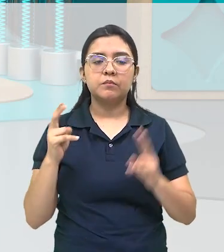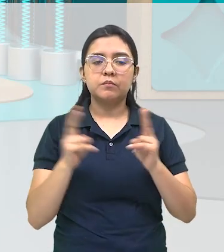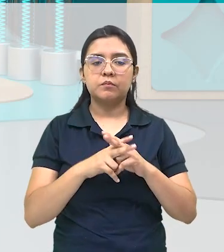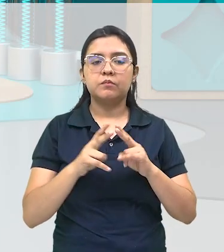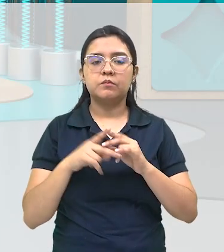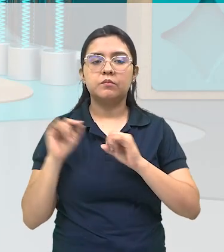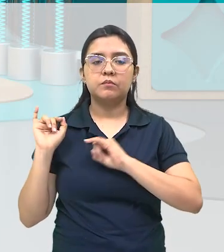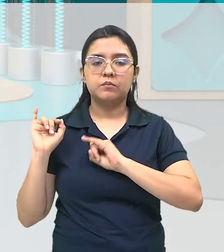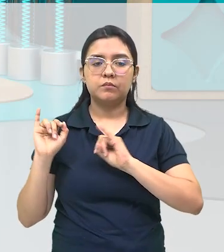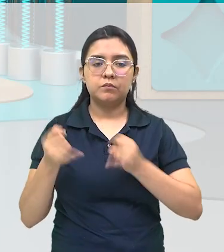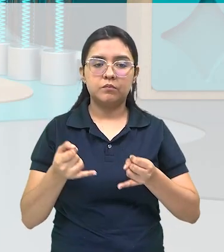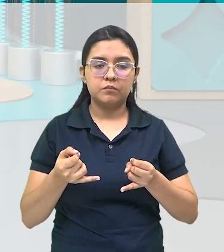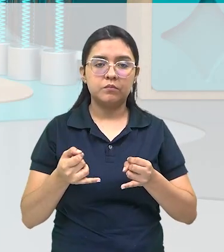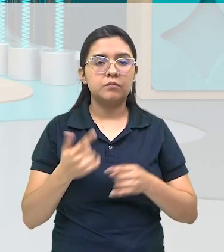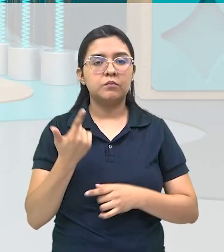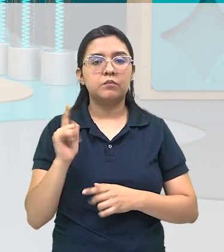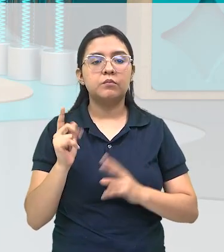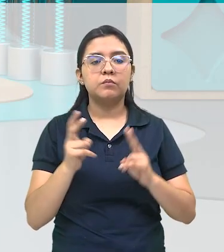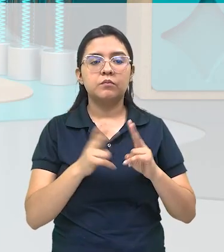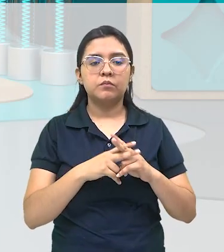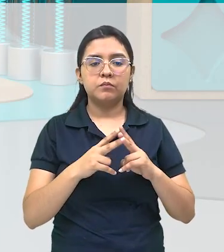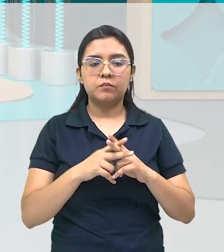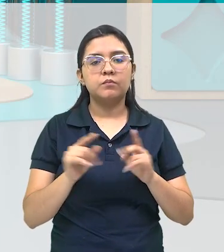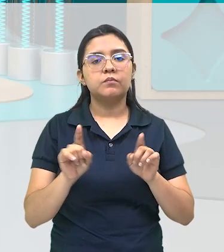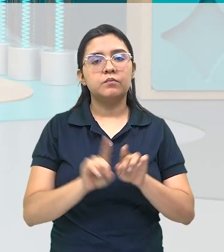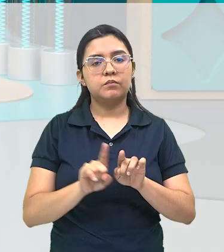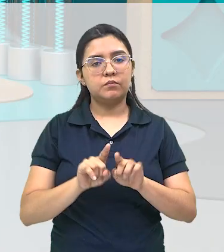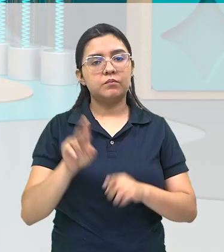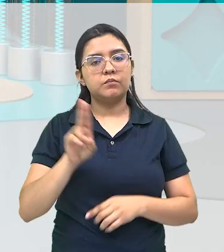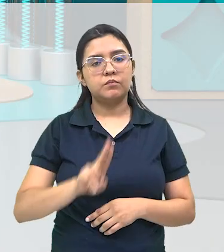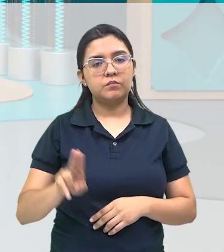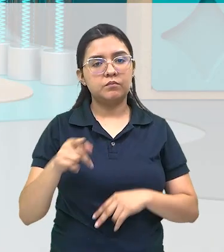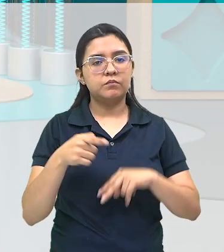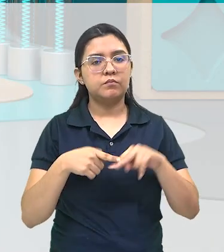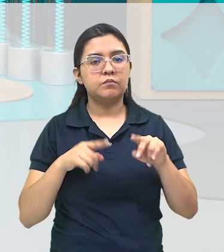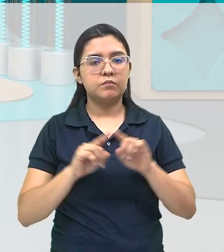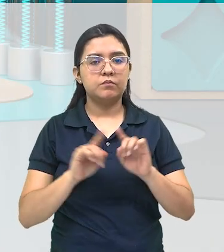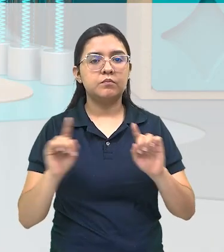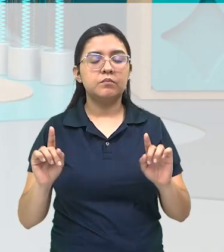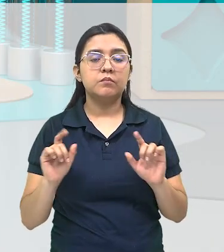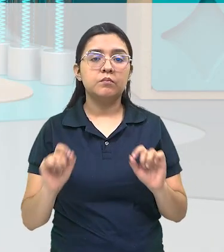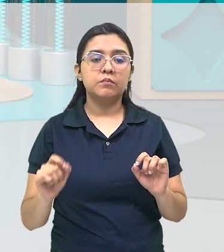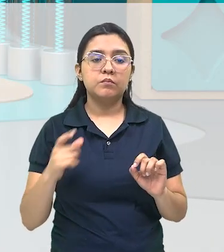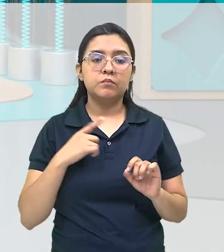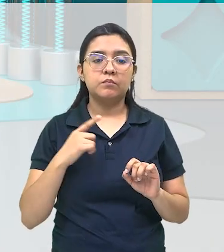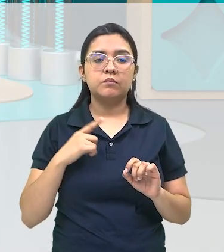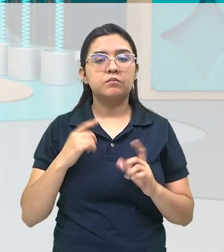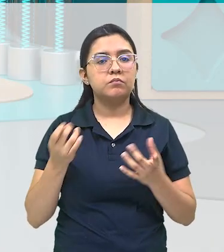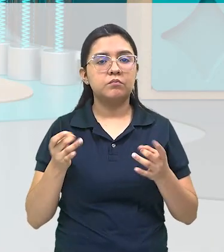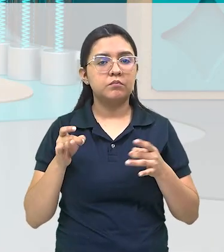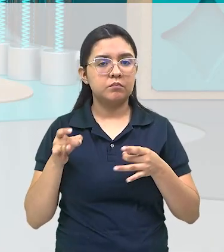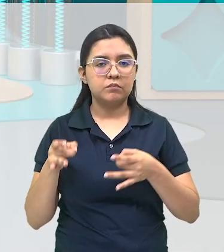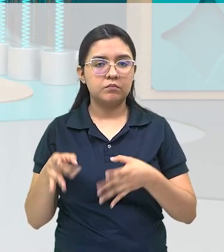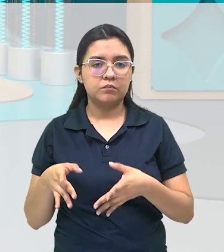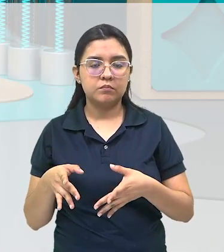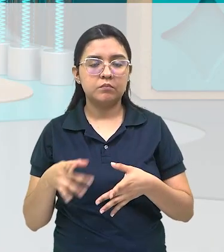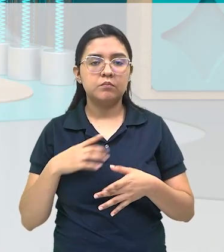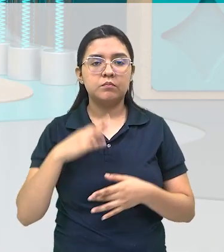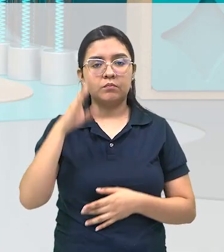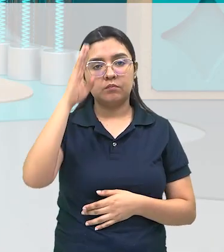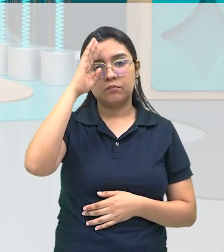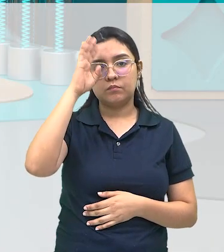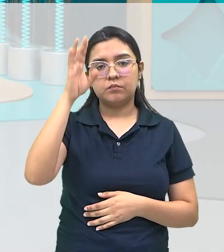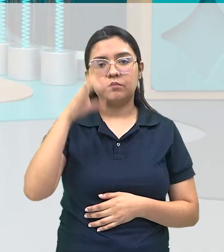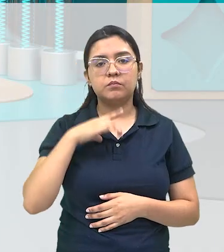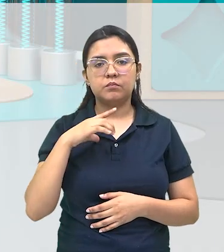jiu-jitsu, entre outras artes marciais, também utilizavam hakama, mas aí ela começou a ser deixada de lado, dando prioridade